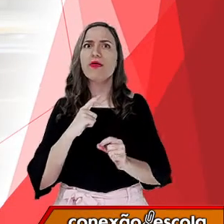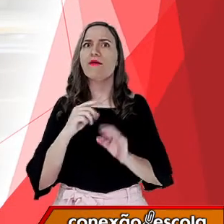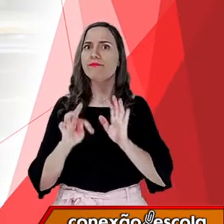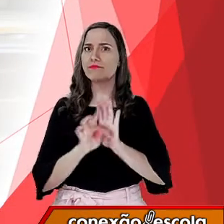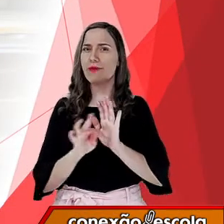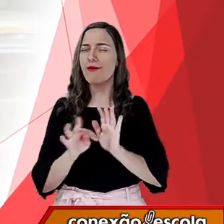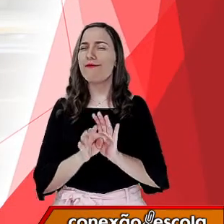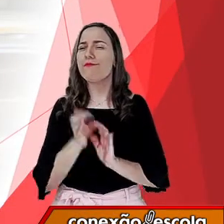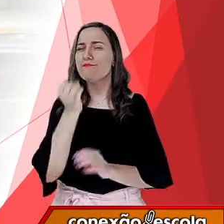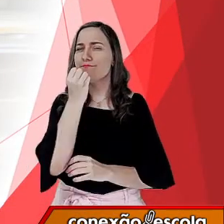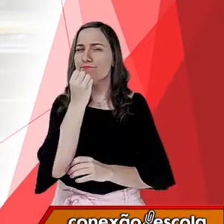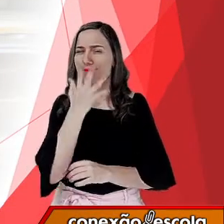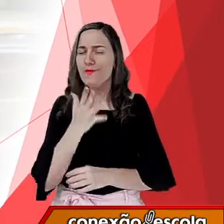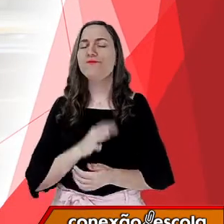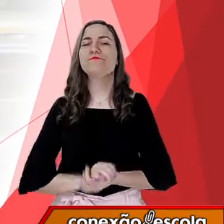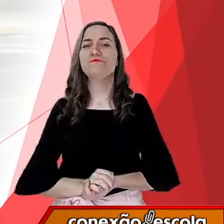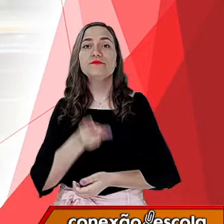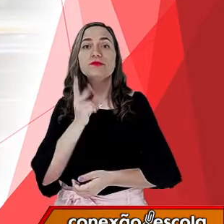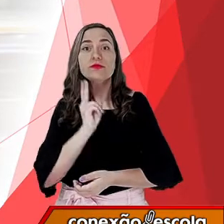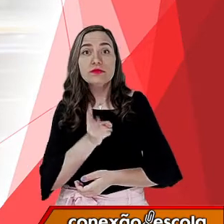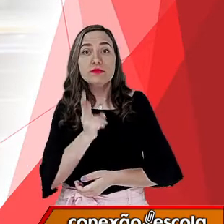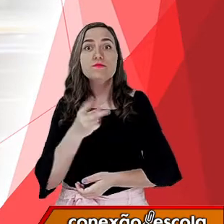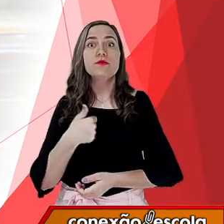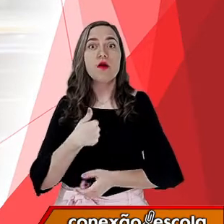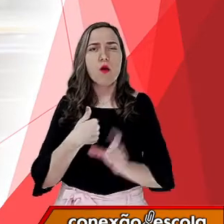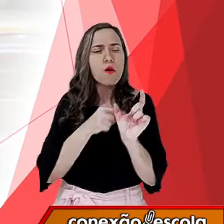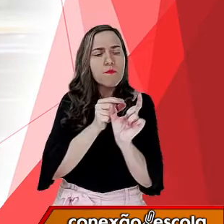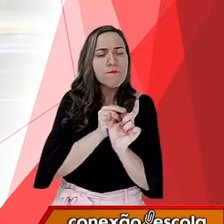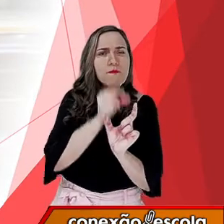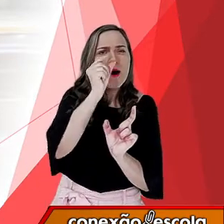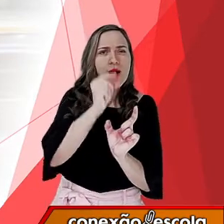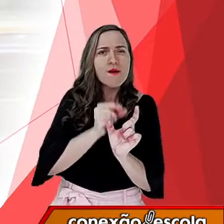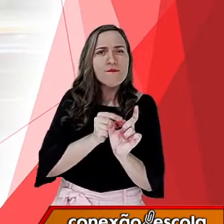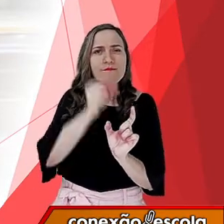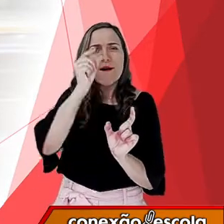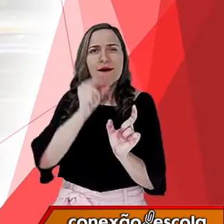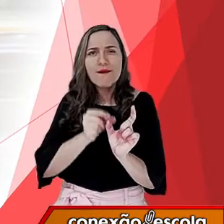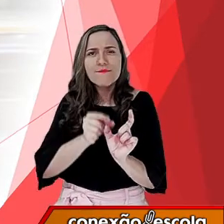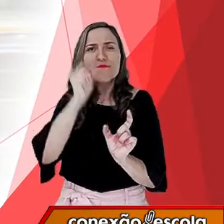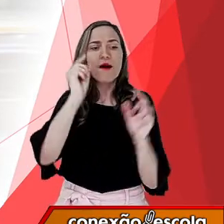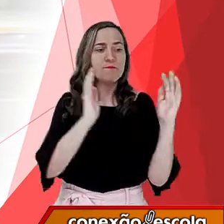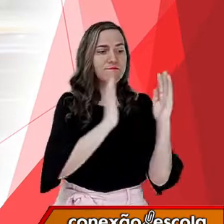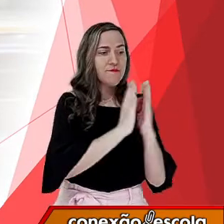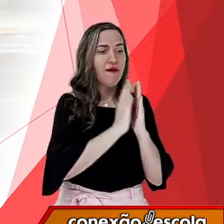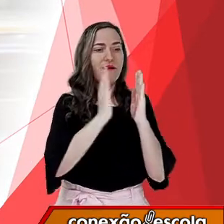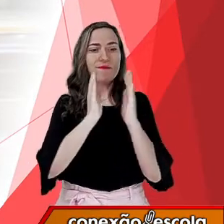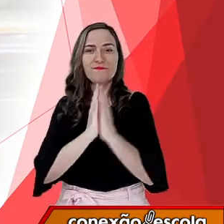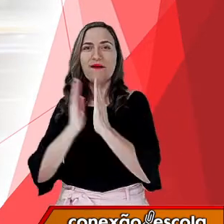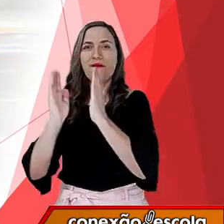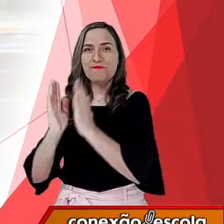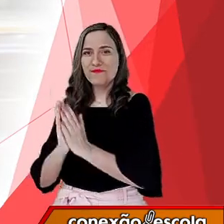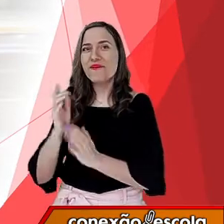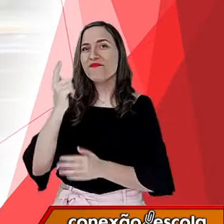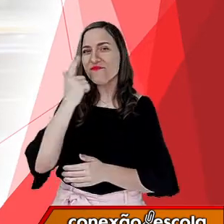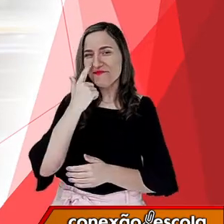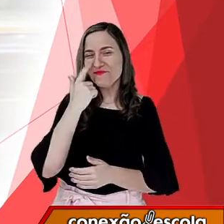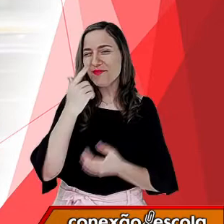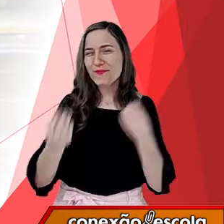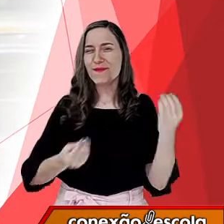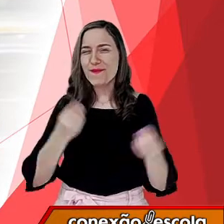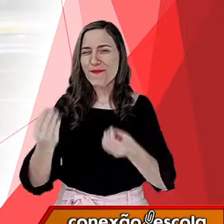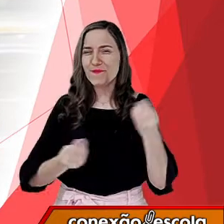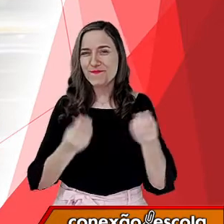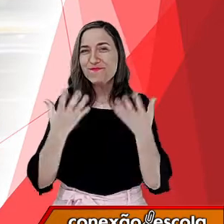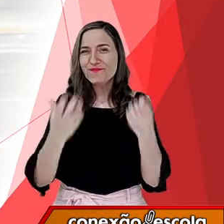não falha. Todas as vezes que eu pronuncio o som, eu bato palmas. Querem ver